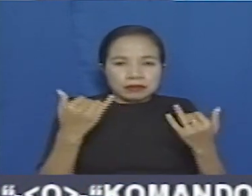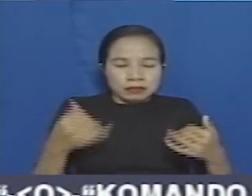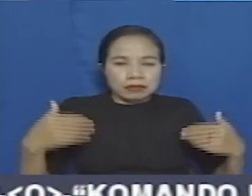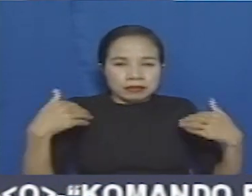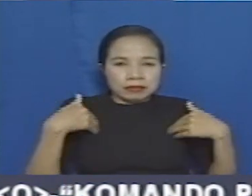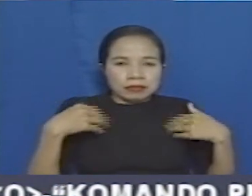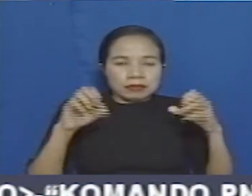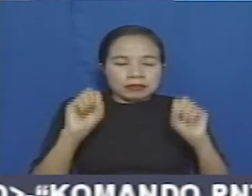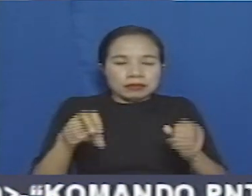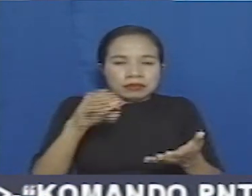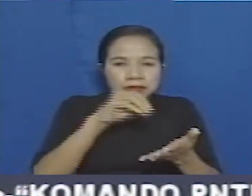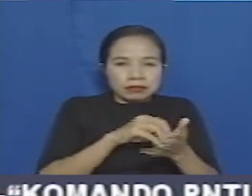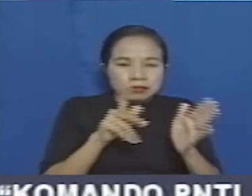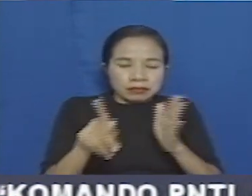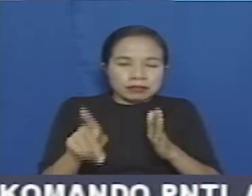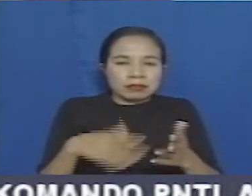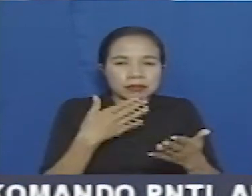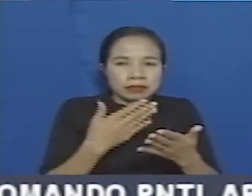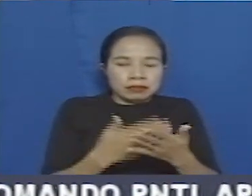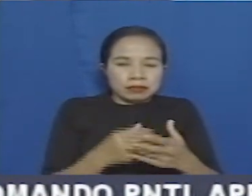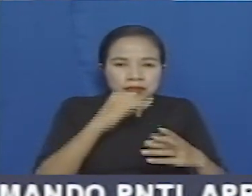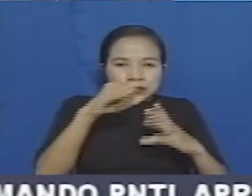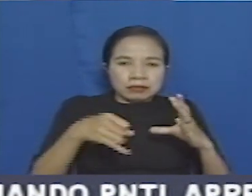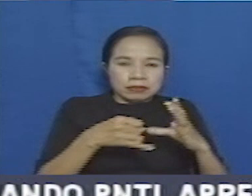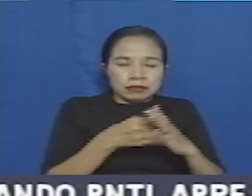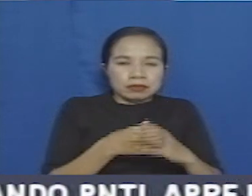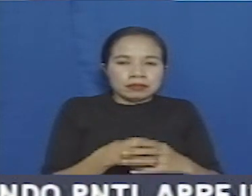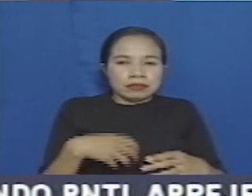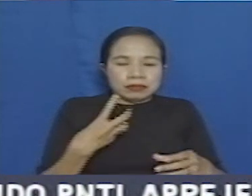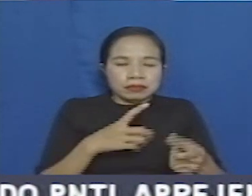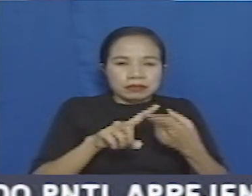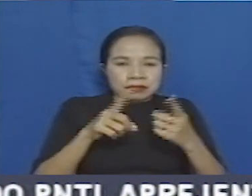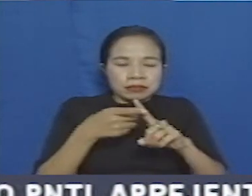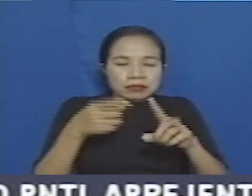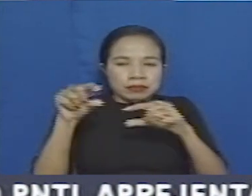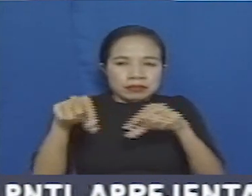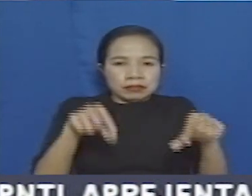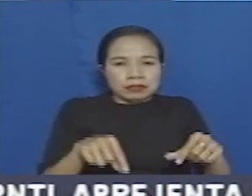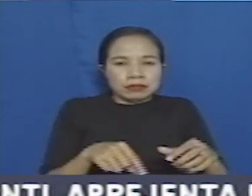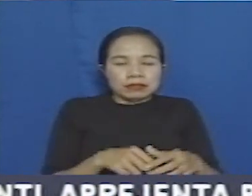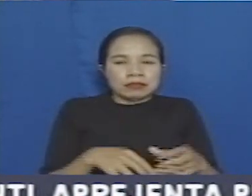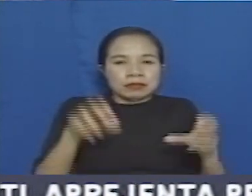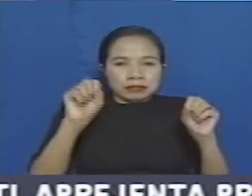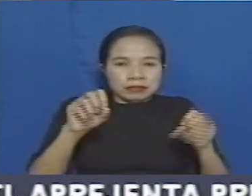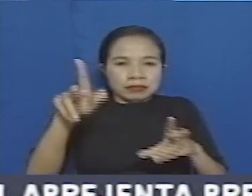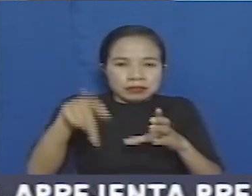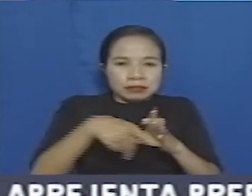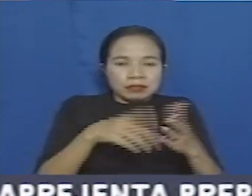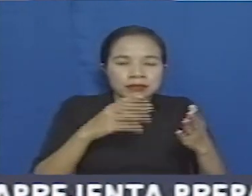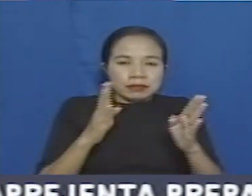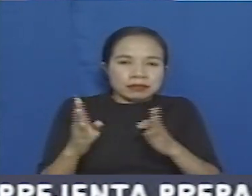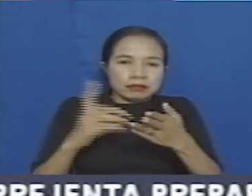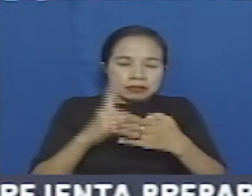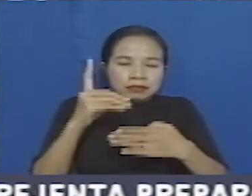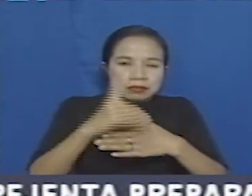nesse ratal tau halo plano de dia para bele inclusivo para itani maluk de pisen será bele hola parte e processo desenvolvimento